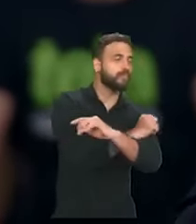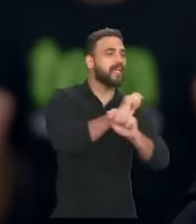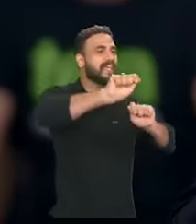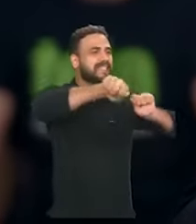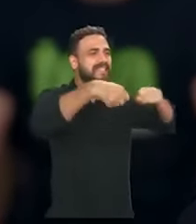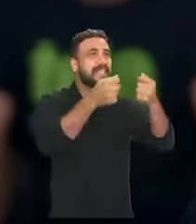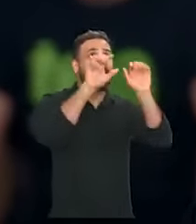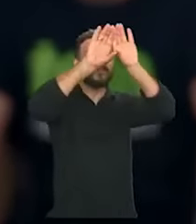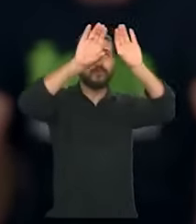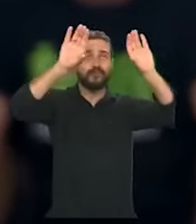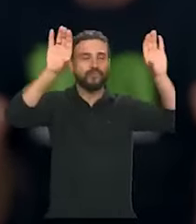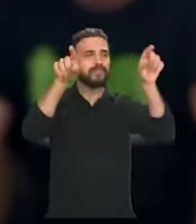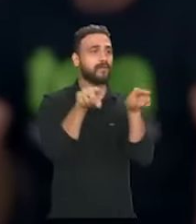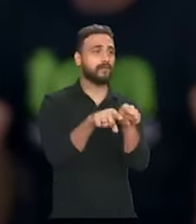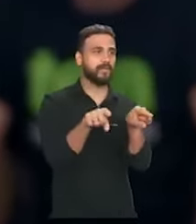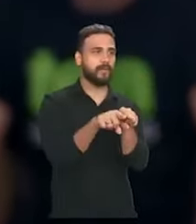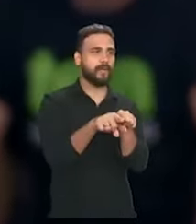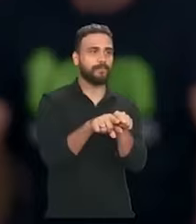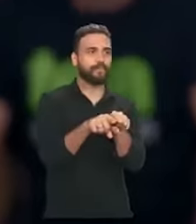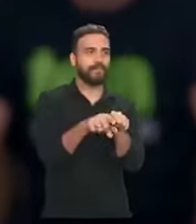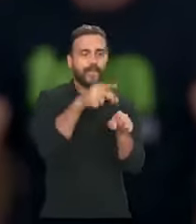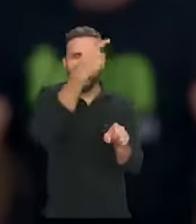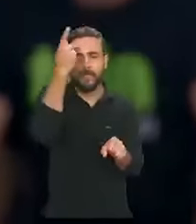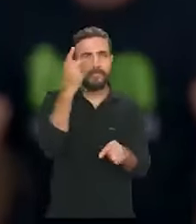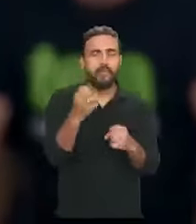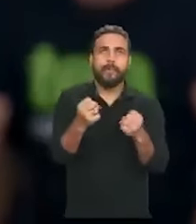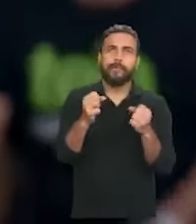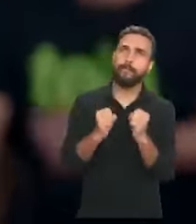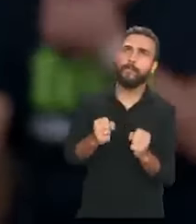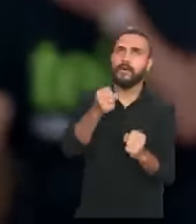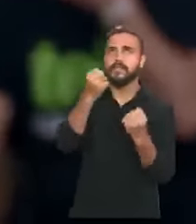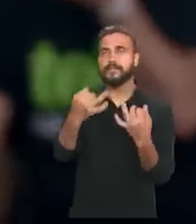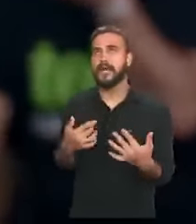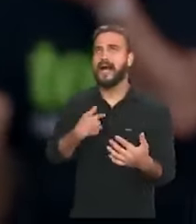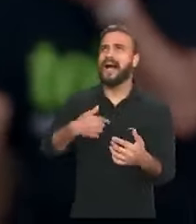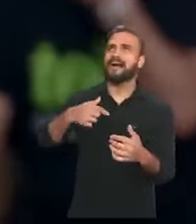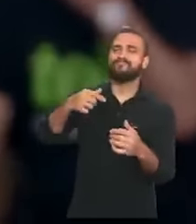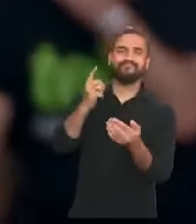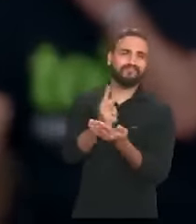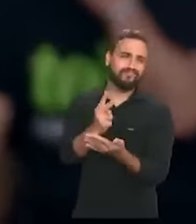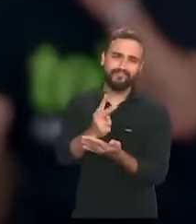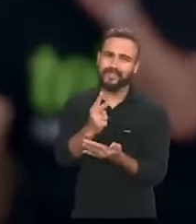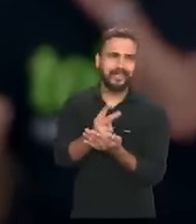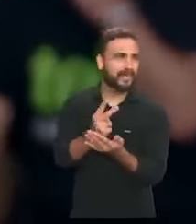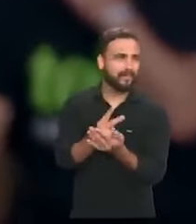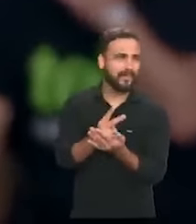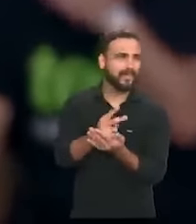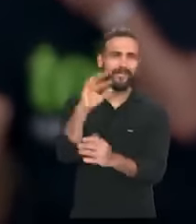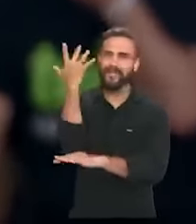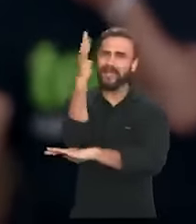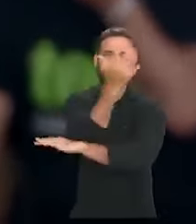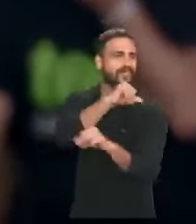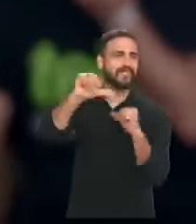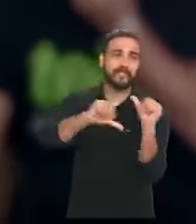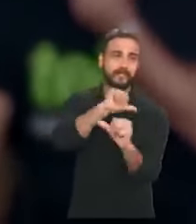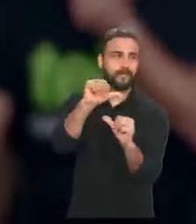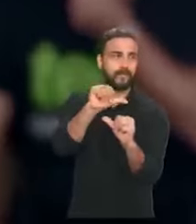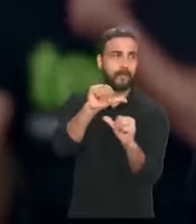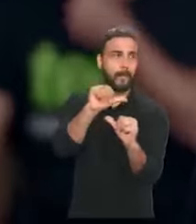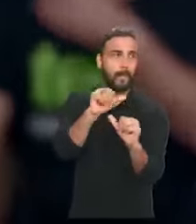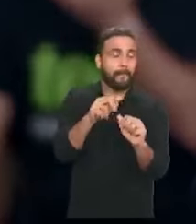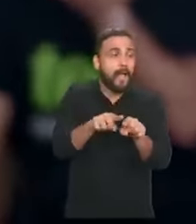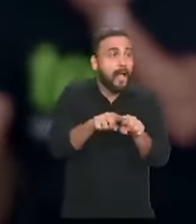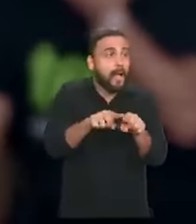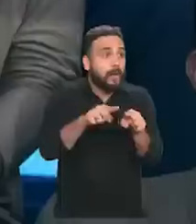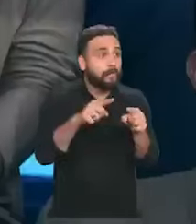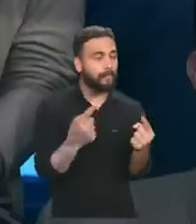isso só que Jesus disse Por exemplo que o mundo ficaria Assombrado com o rugido do mar